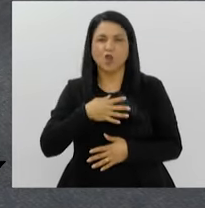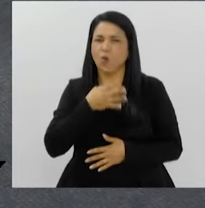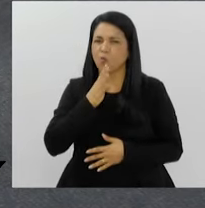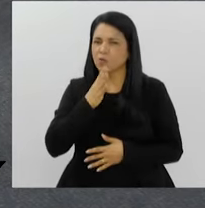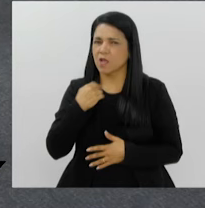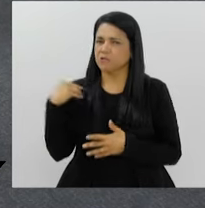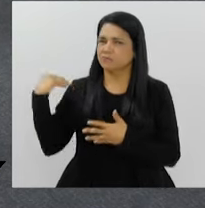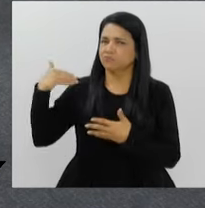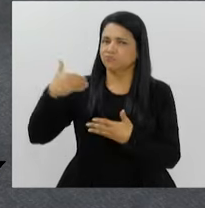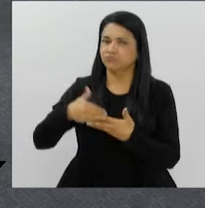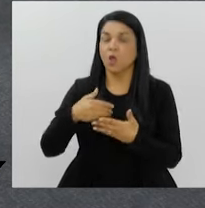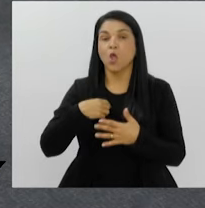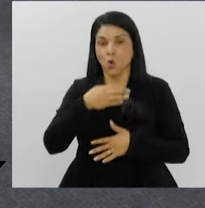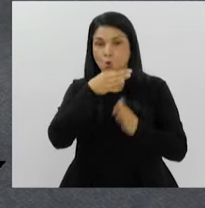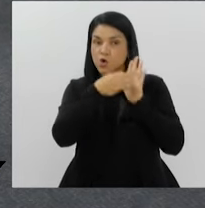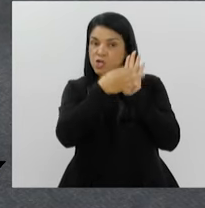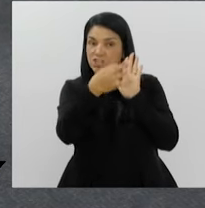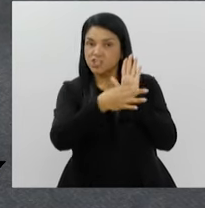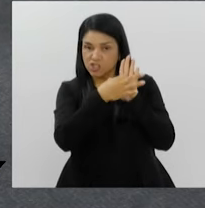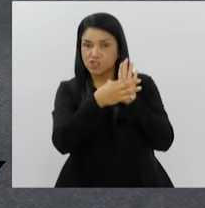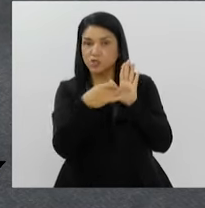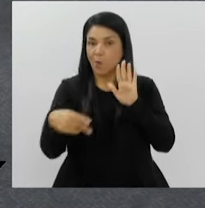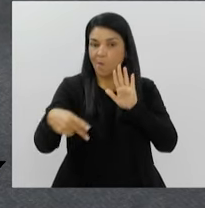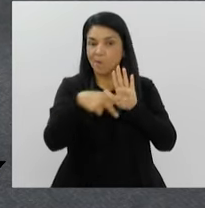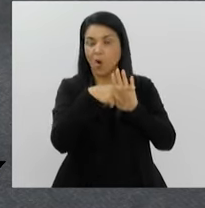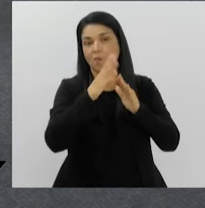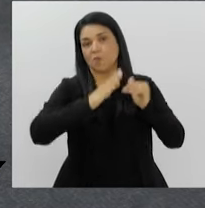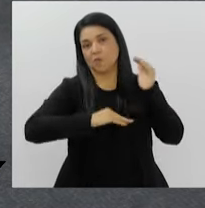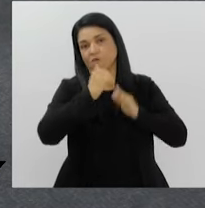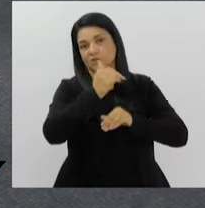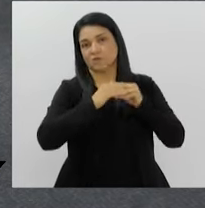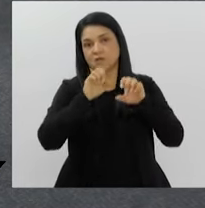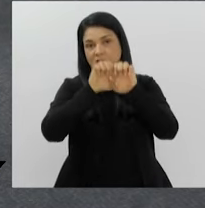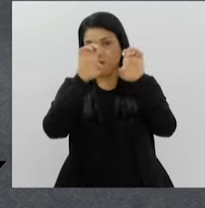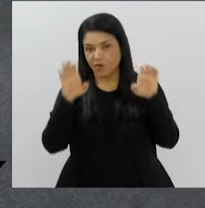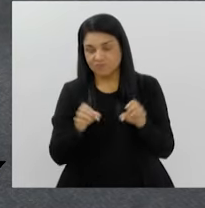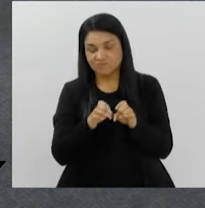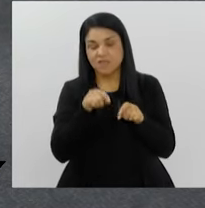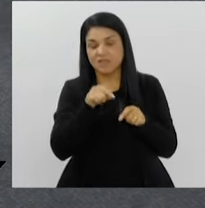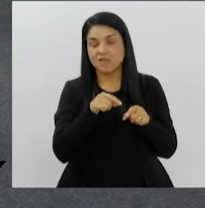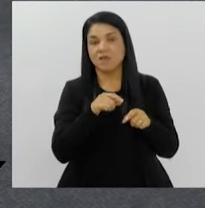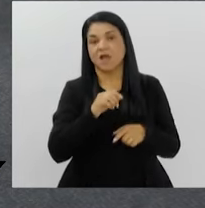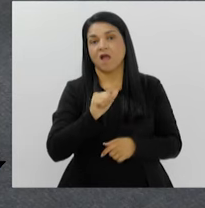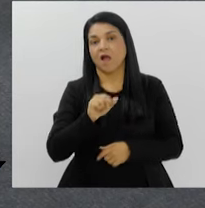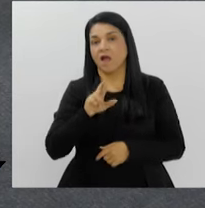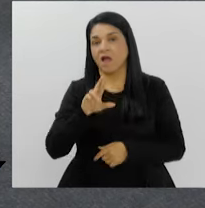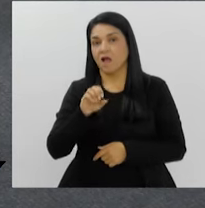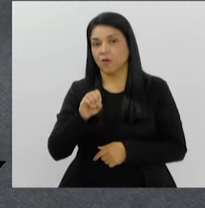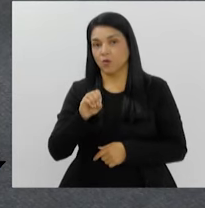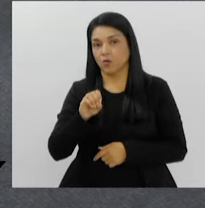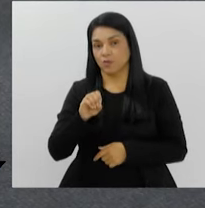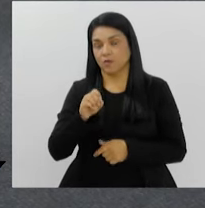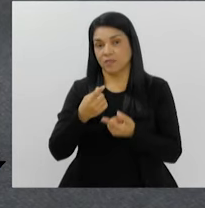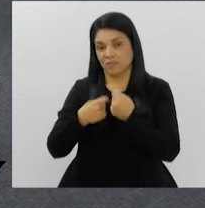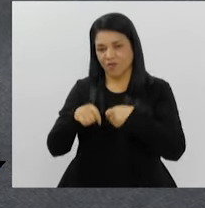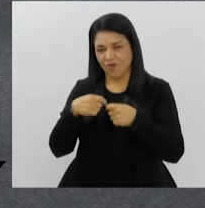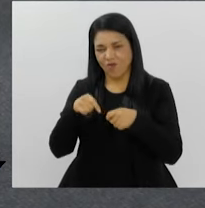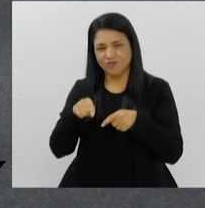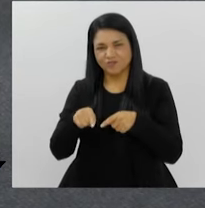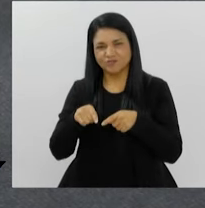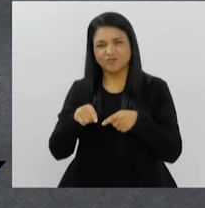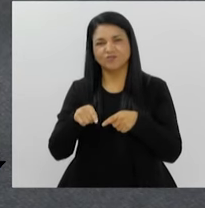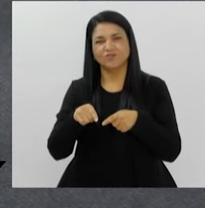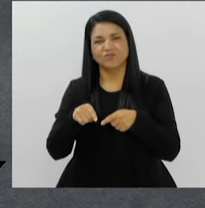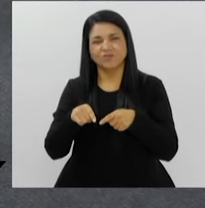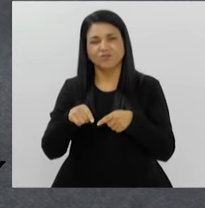os próprios ecologistas quando tratam o agronegócio como se fosse uma coisa só. Não é verdade. Tem, sim, aqueles que barbarizam,